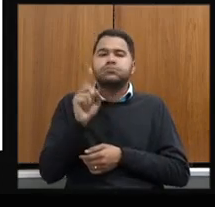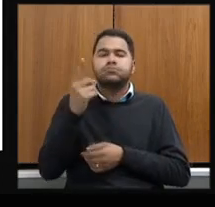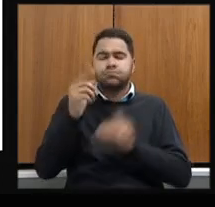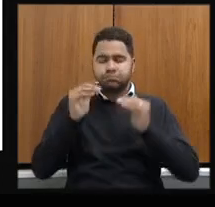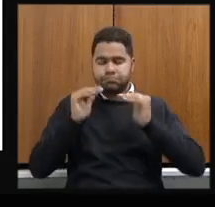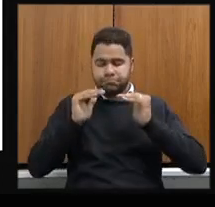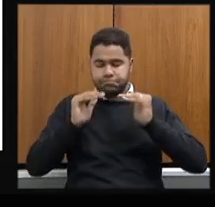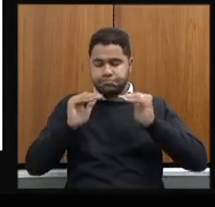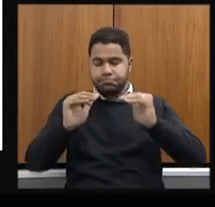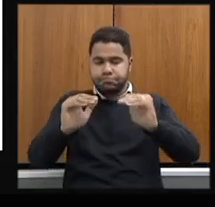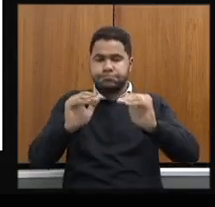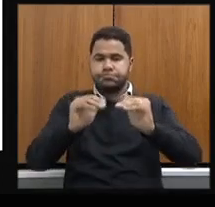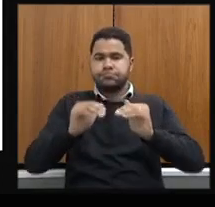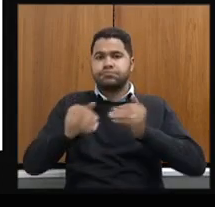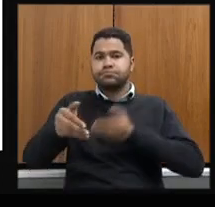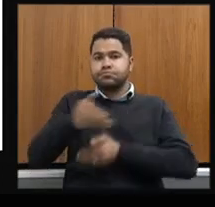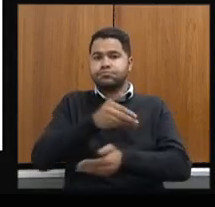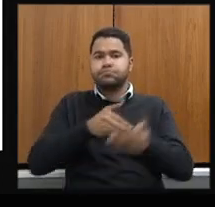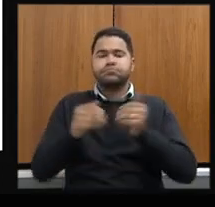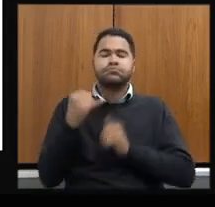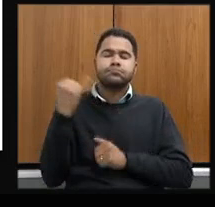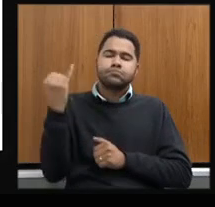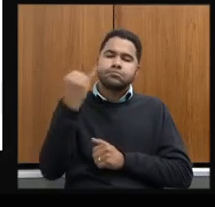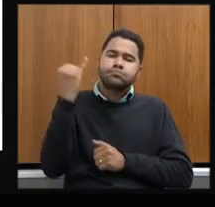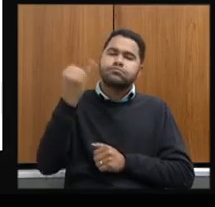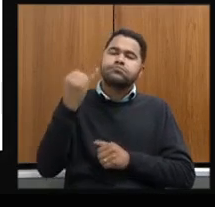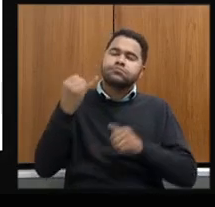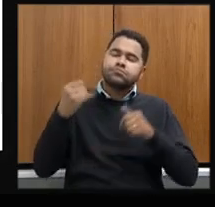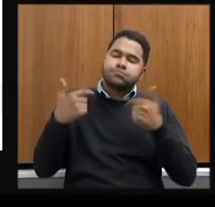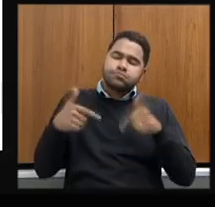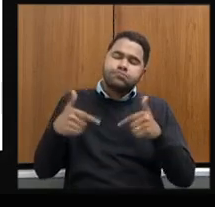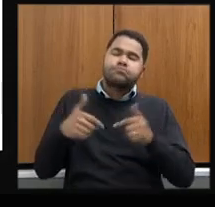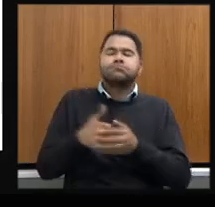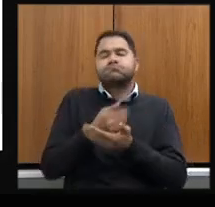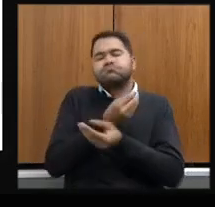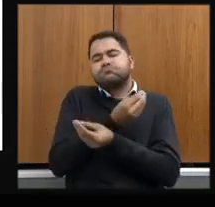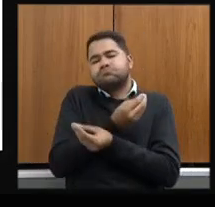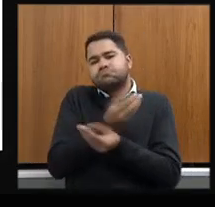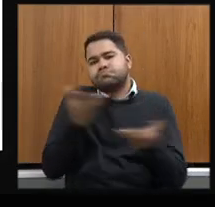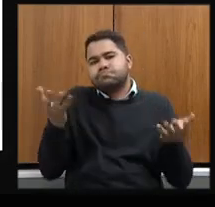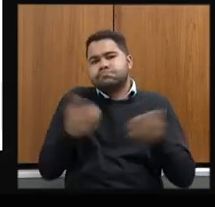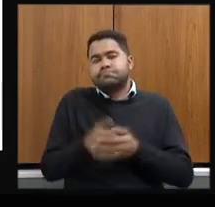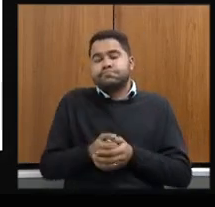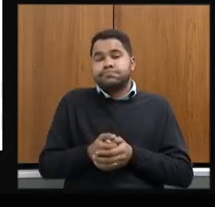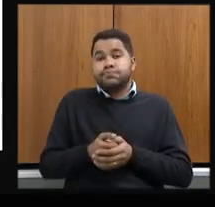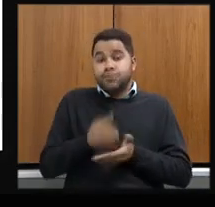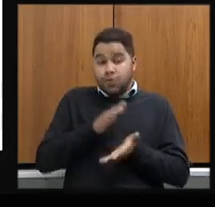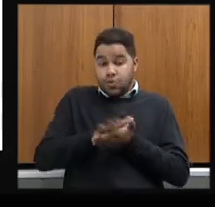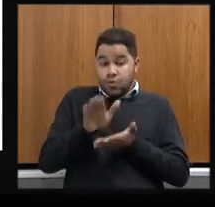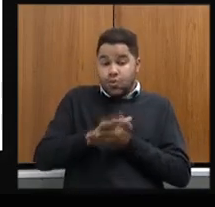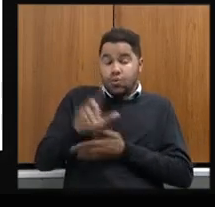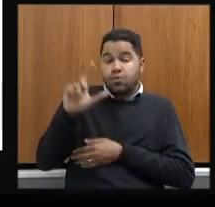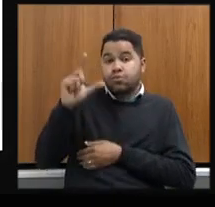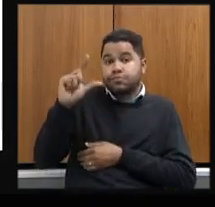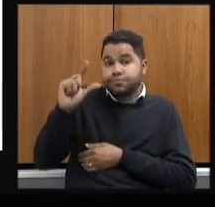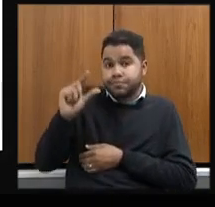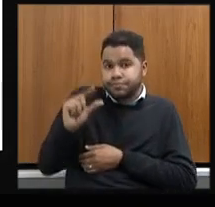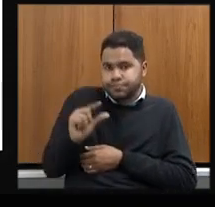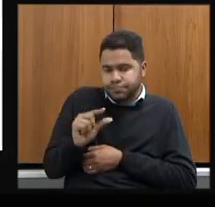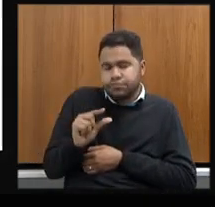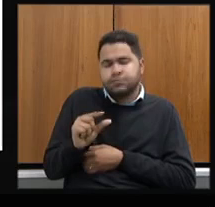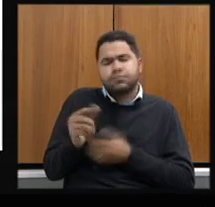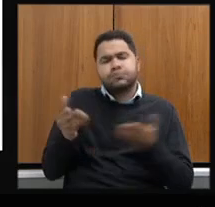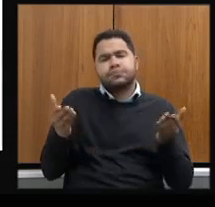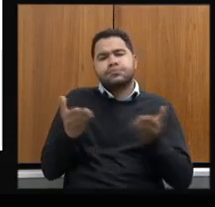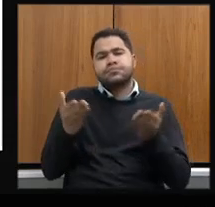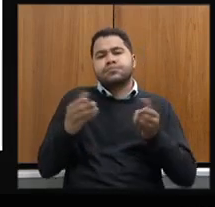do centro de conveniência e convivência que é muito importante dos Servidores o restaurante que oferece o menor custo para refeições